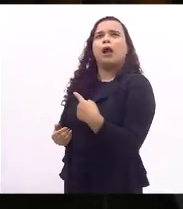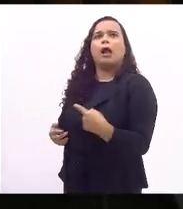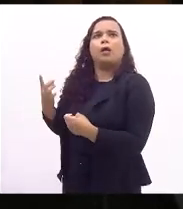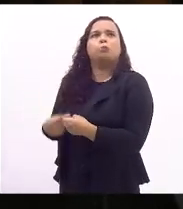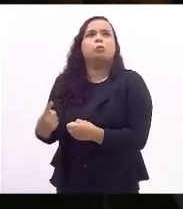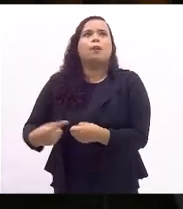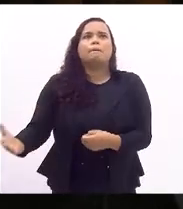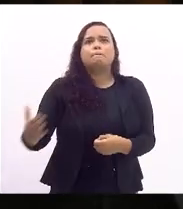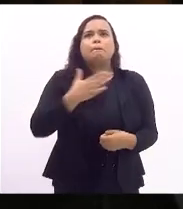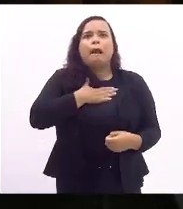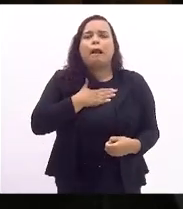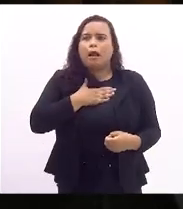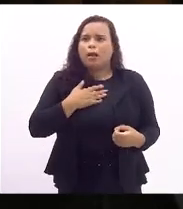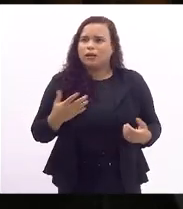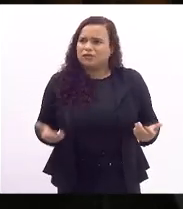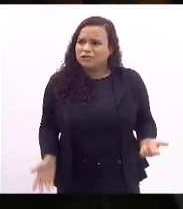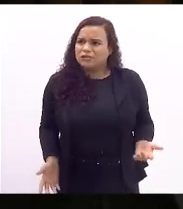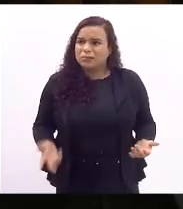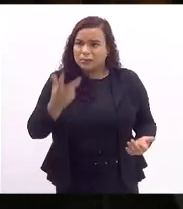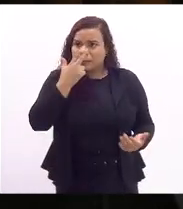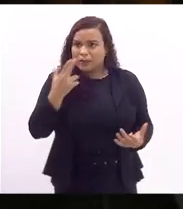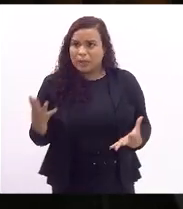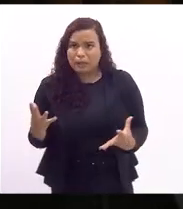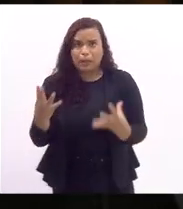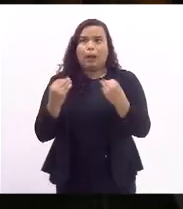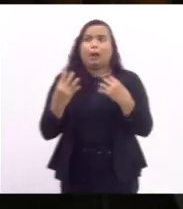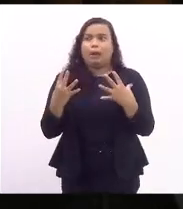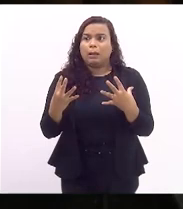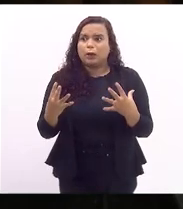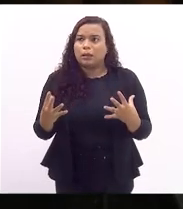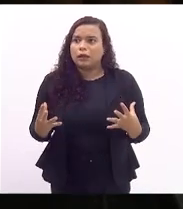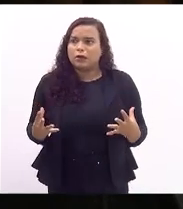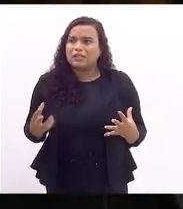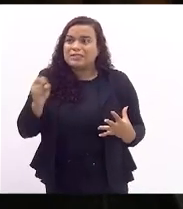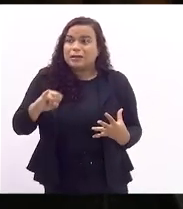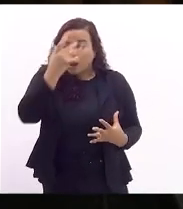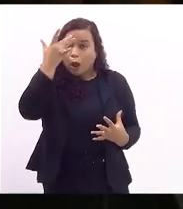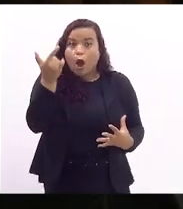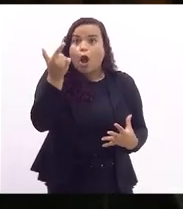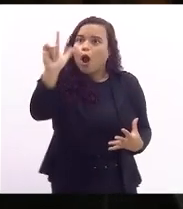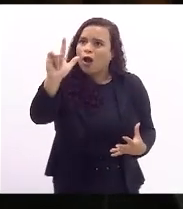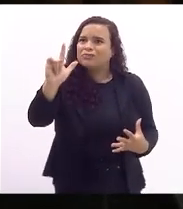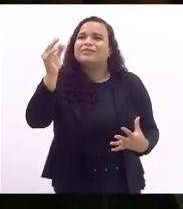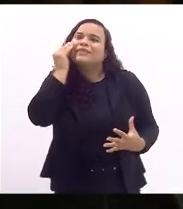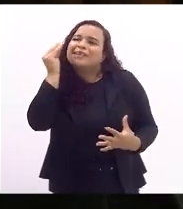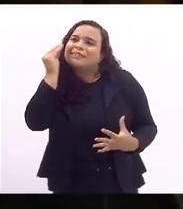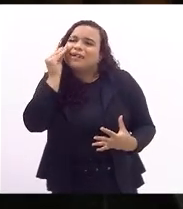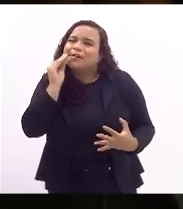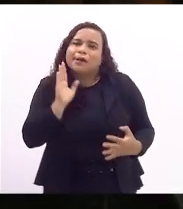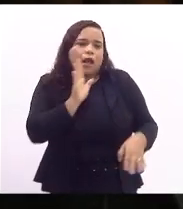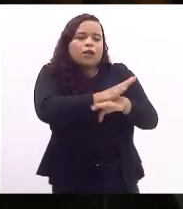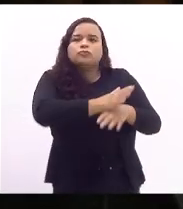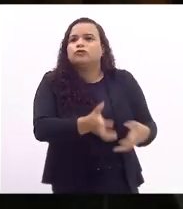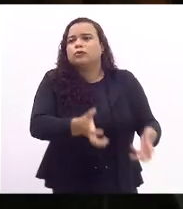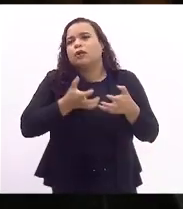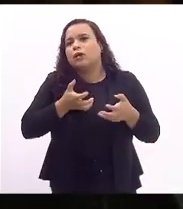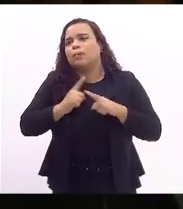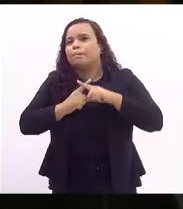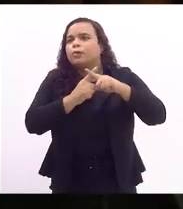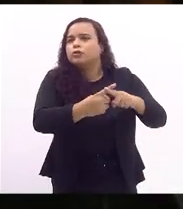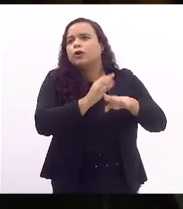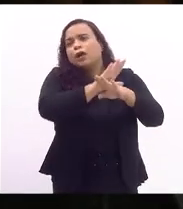localidade se sintam infringidos no caso se outro parlamentar resolverem ajudar de uma maneira